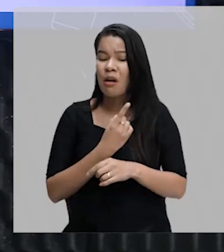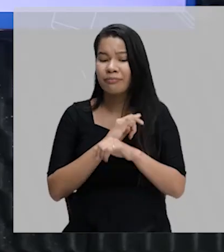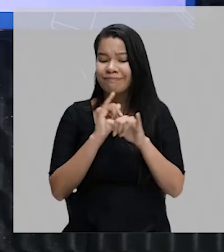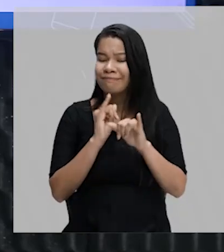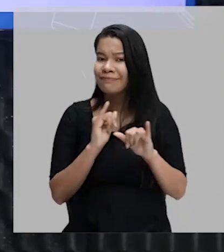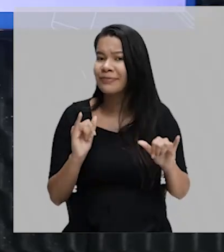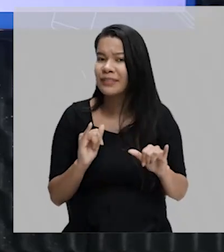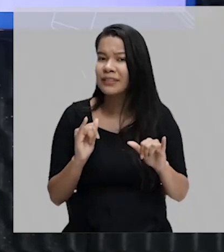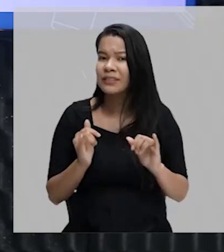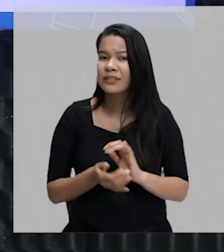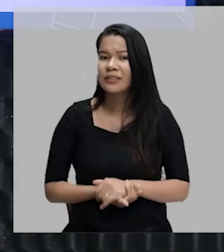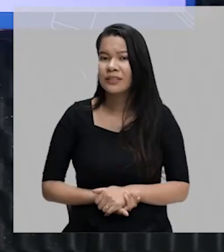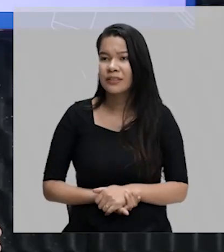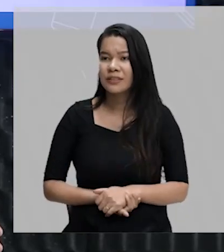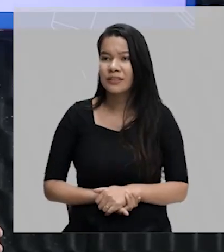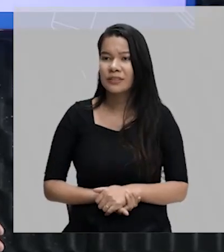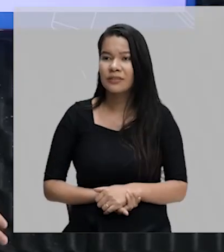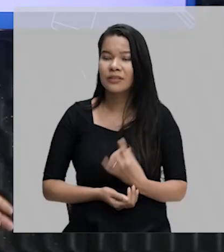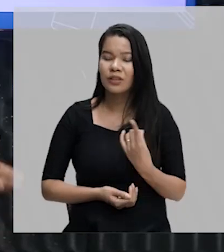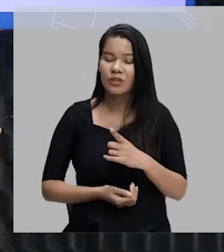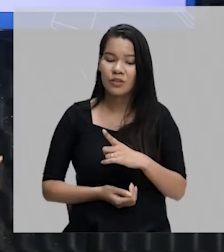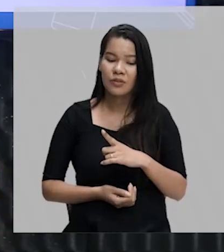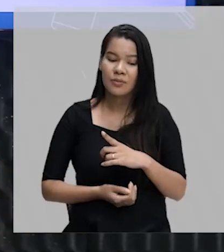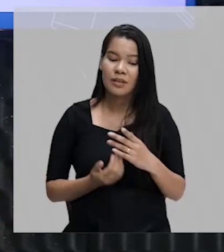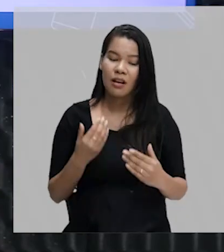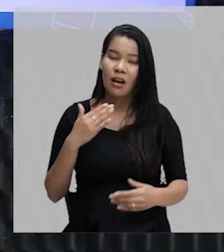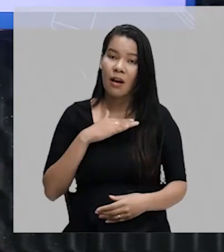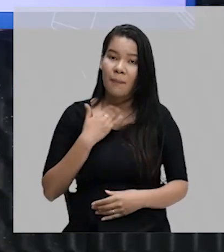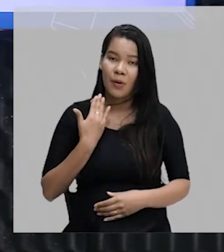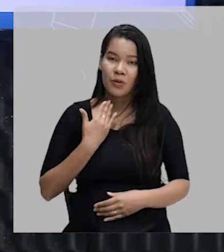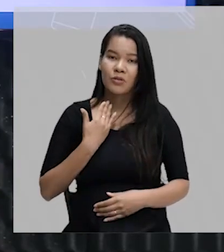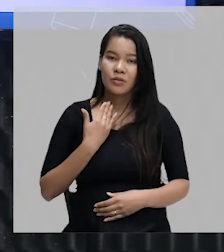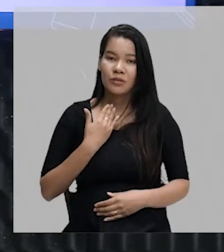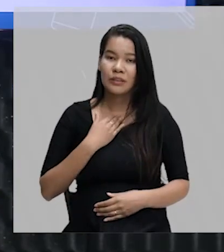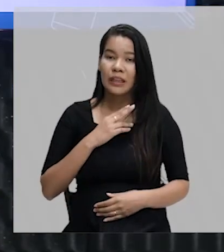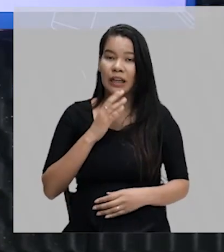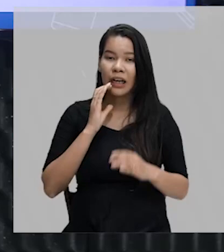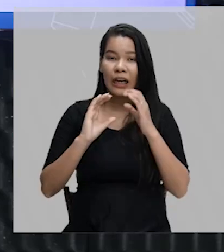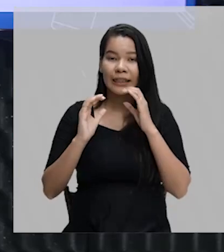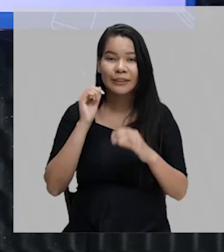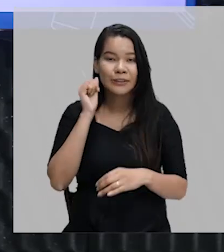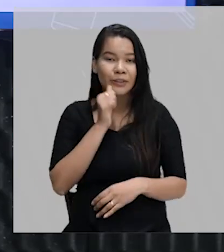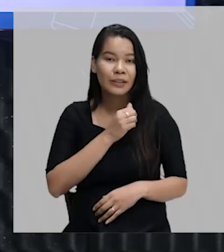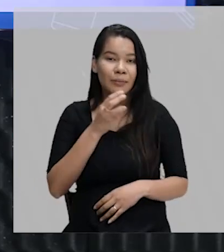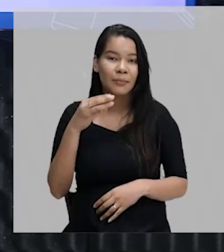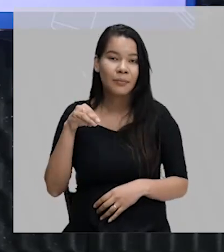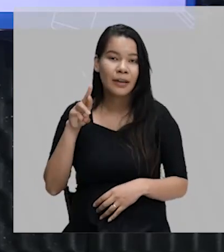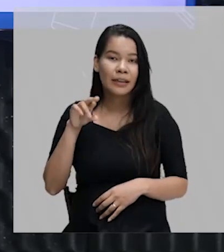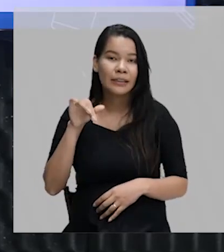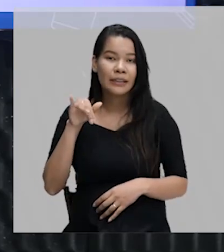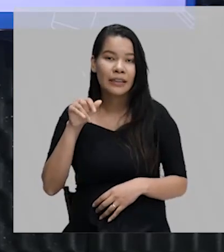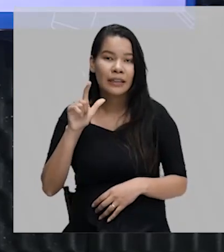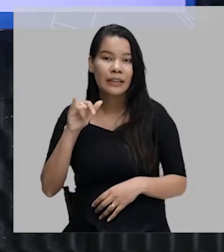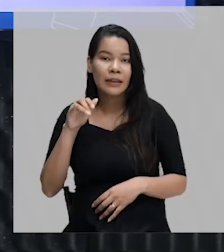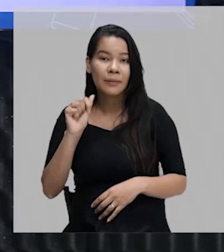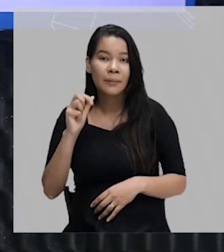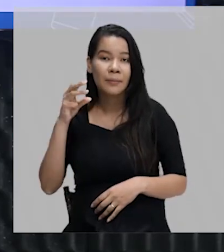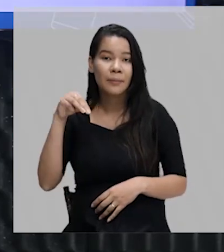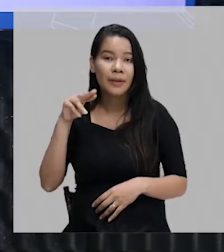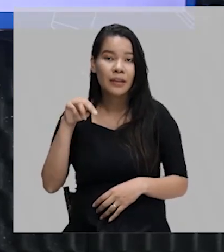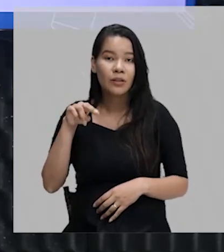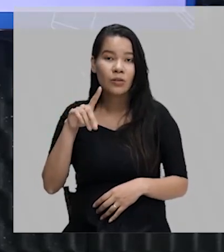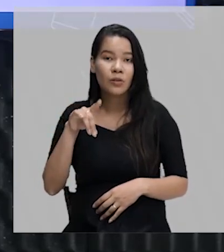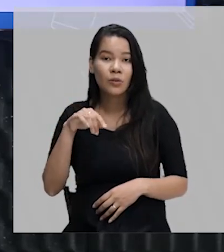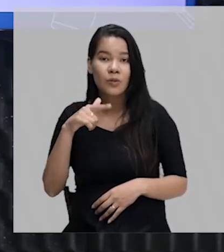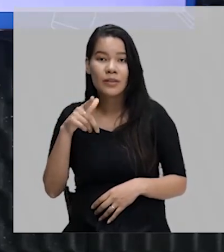Né? Recentemente nós tivemos a perda da Marília Mendonça, e onde a primeira notícia que saiu é que eles estavam vivos, né?